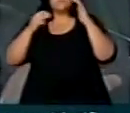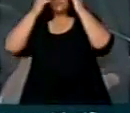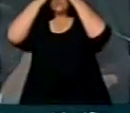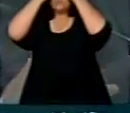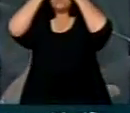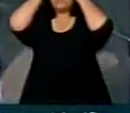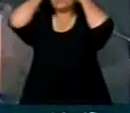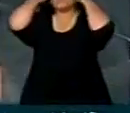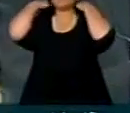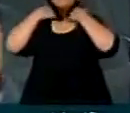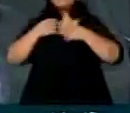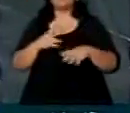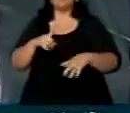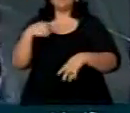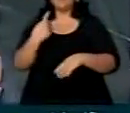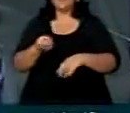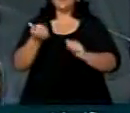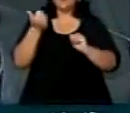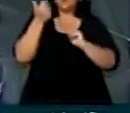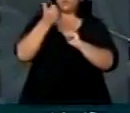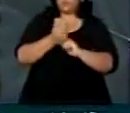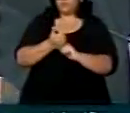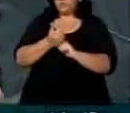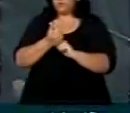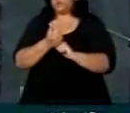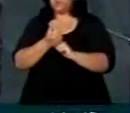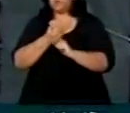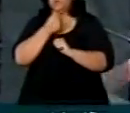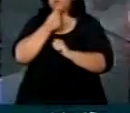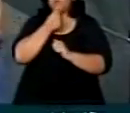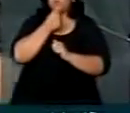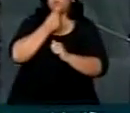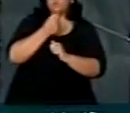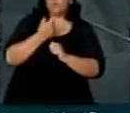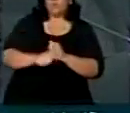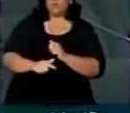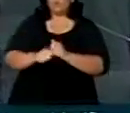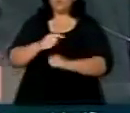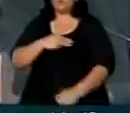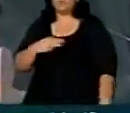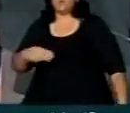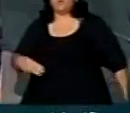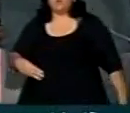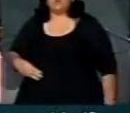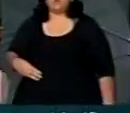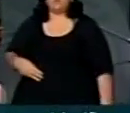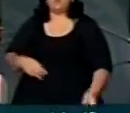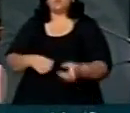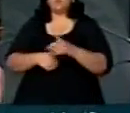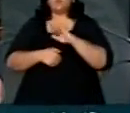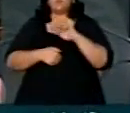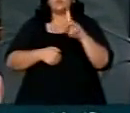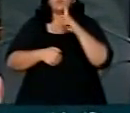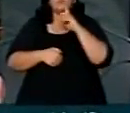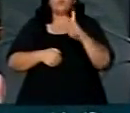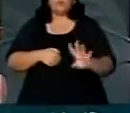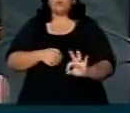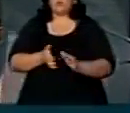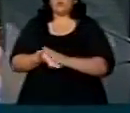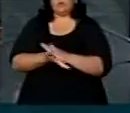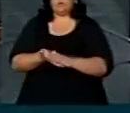Patriota, que talvez prejudicado pelo fuso horário da longa temporada no exterior, não disse ao que veio.